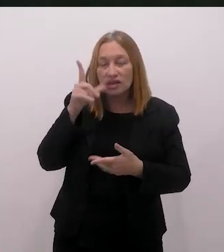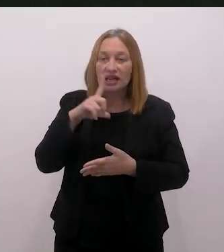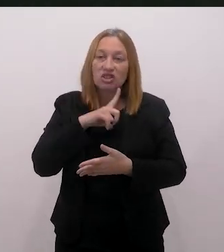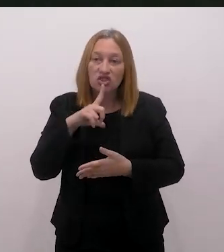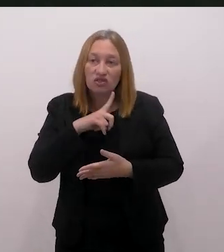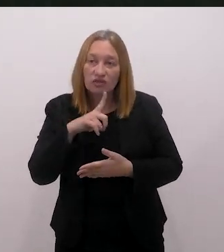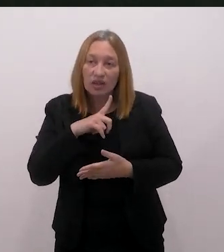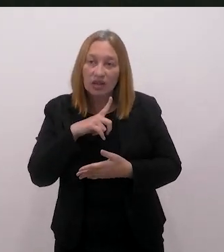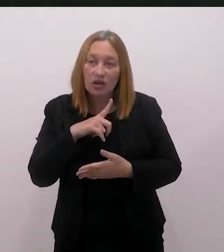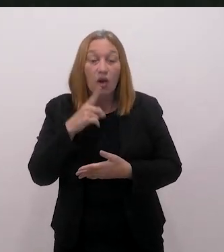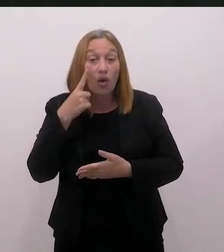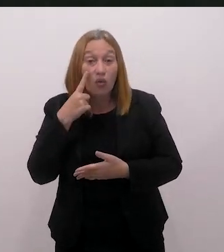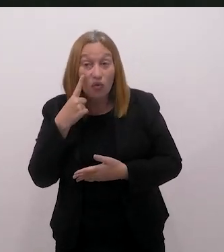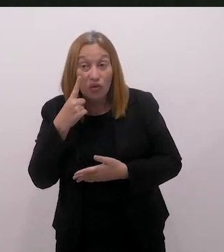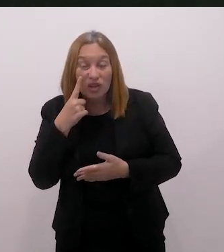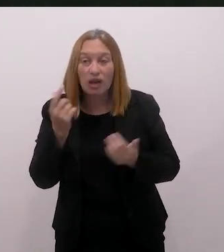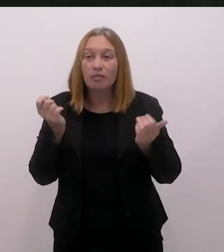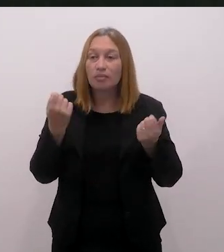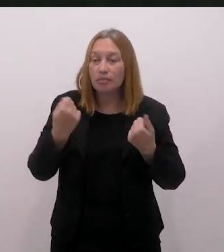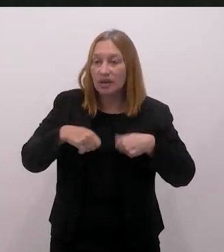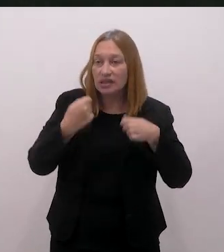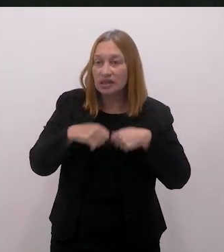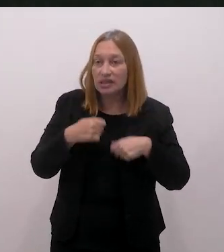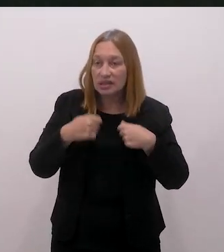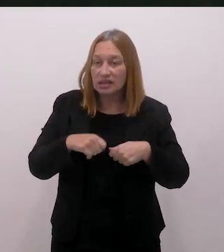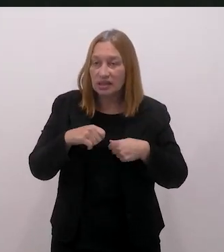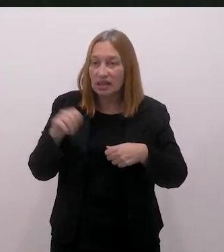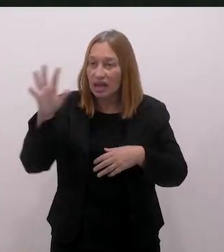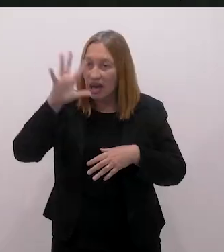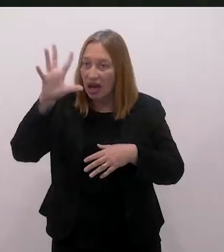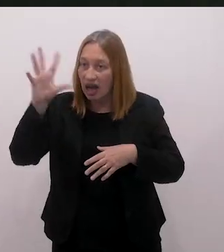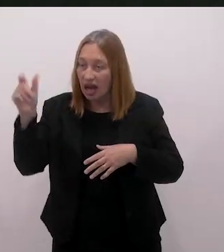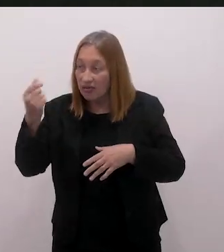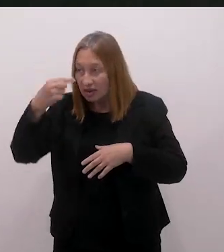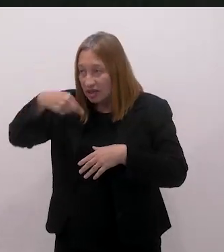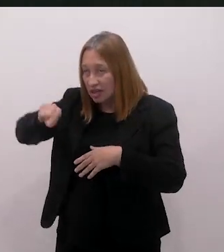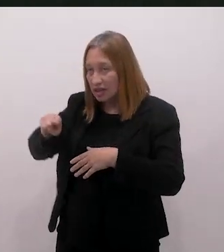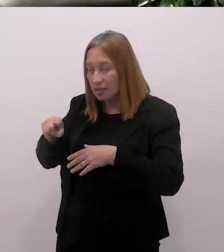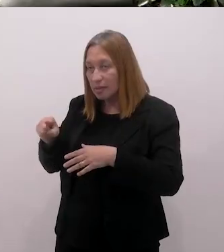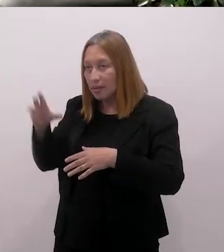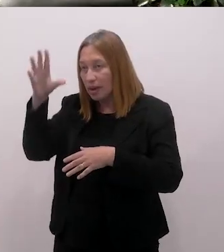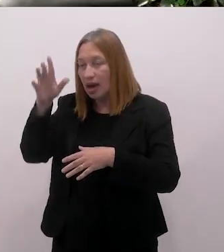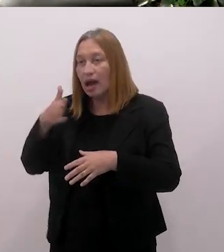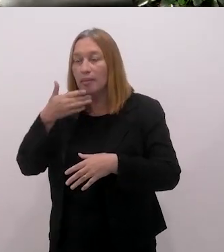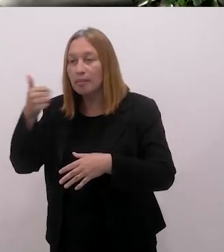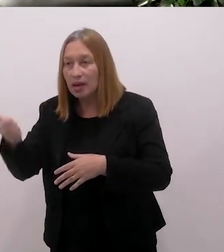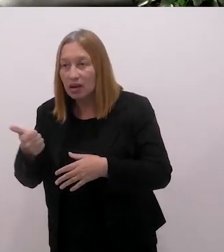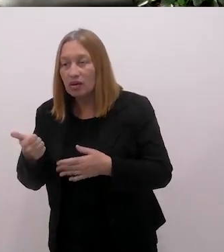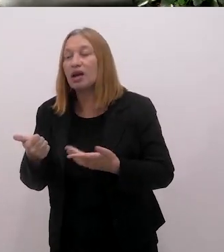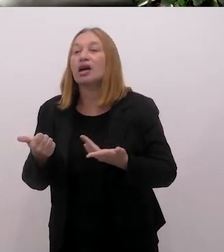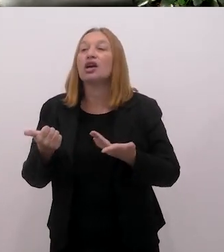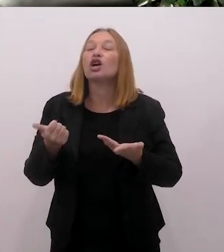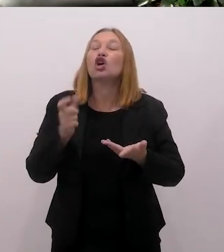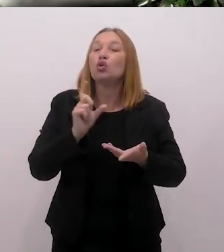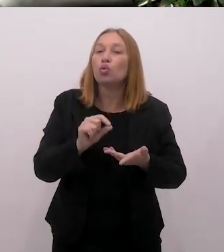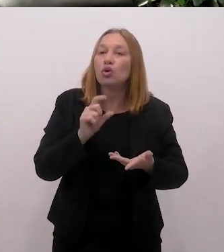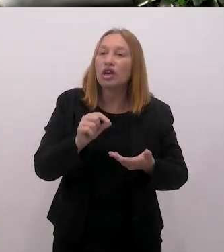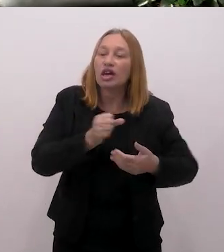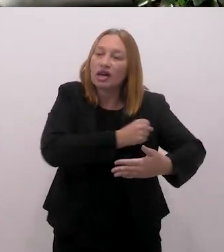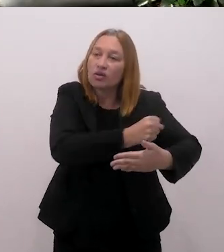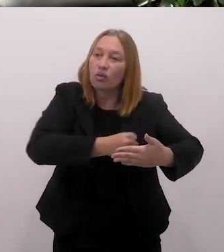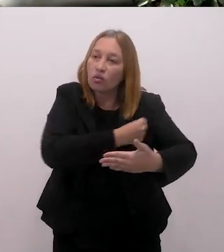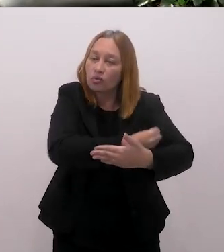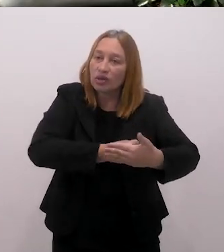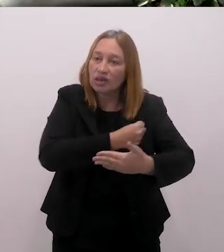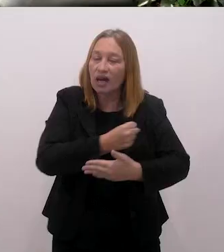essa curiosidade, eu vi que estava precisando ir à África para me aperfeiçoar. E o que a gente pode considerar ou chamar